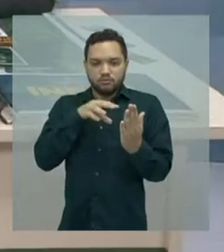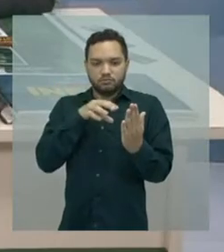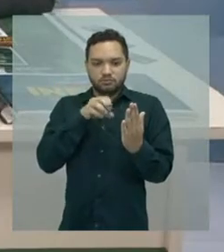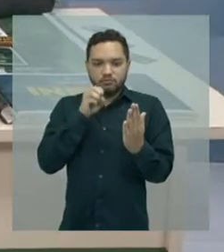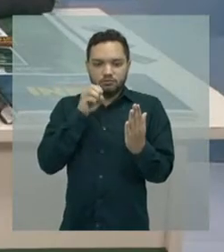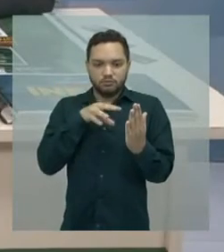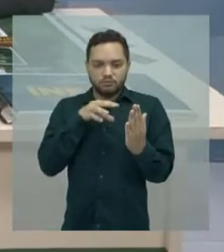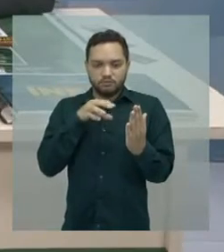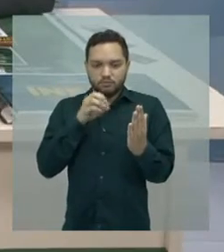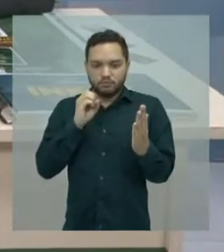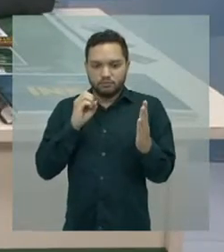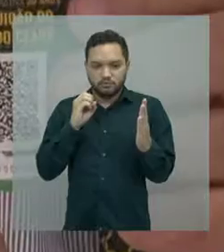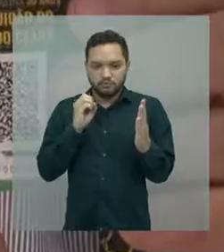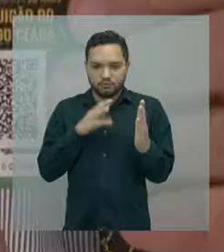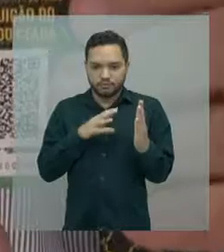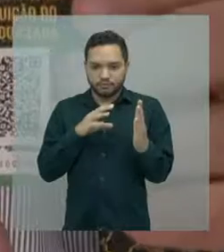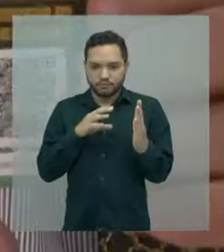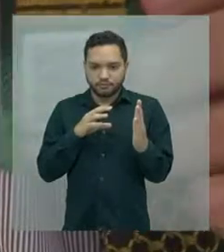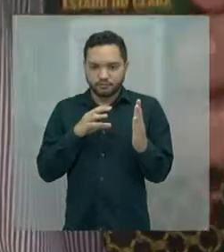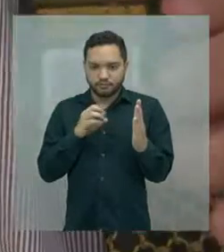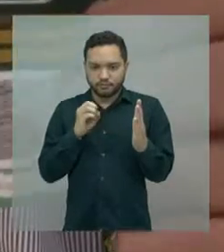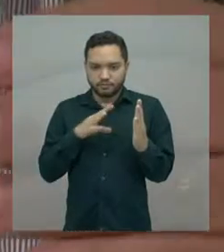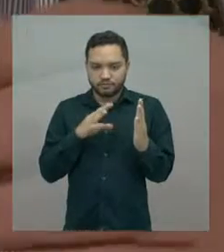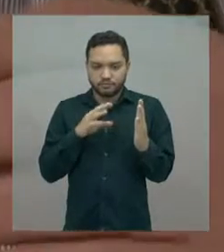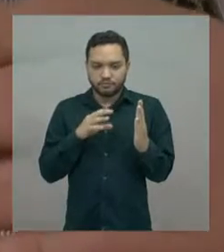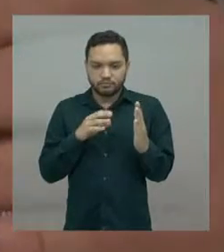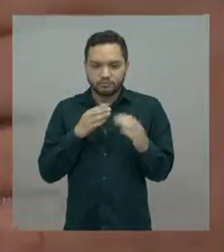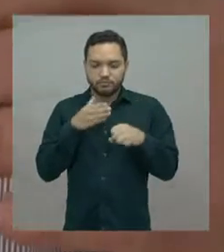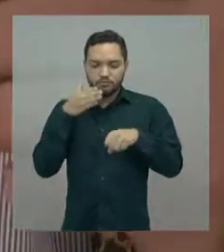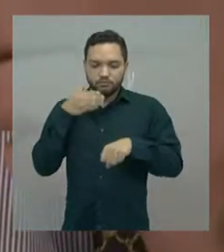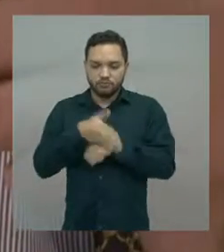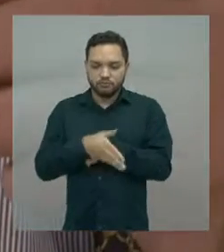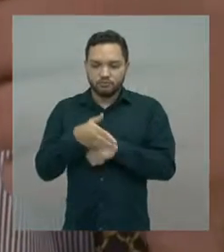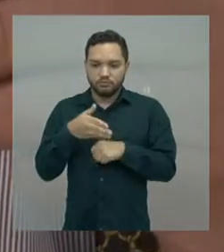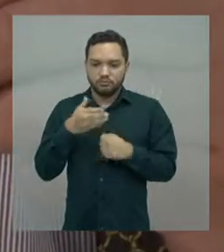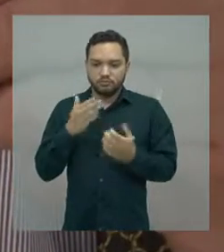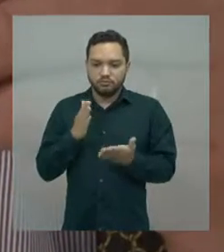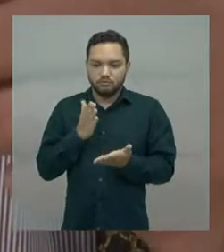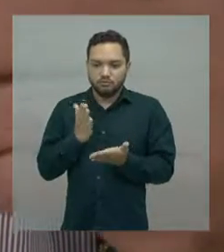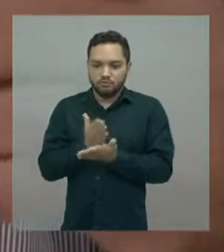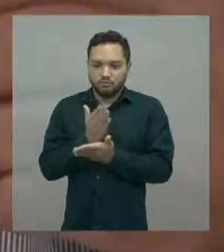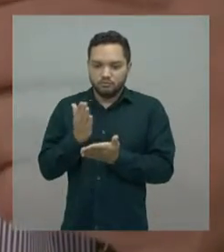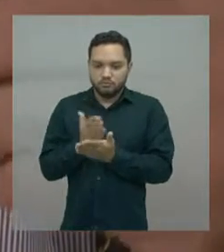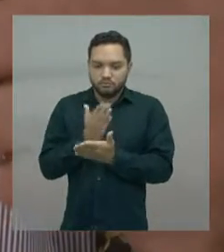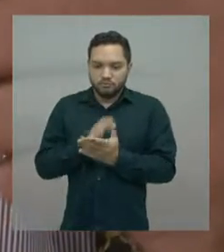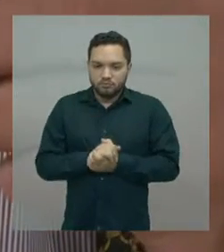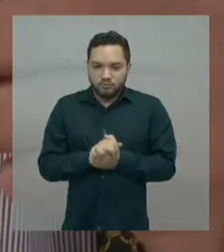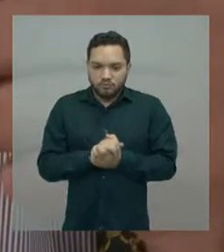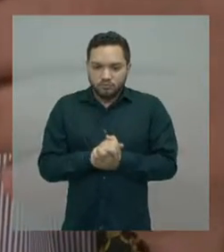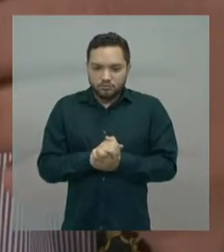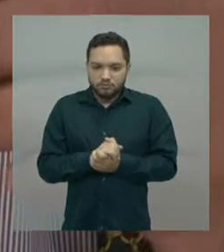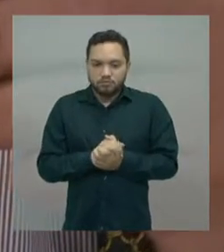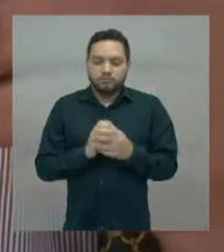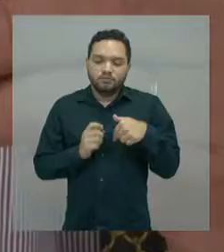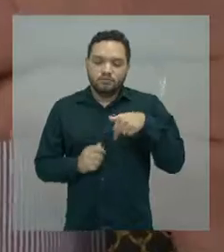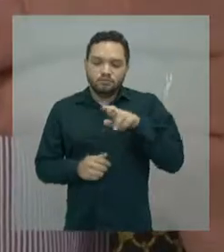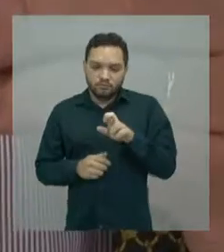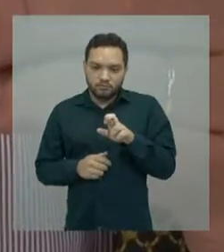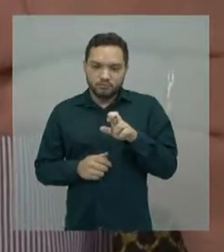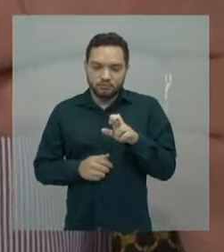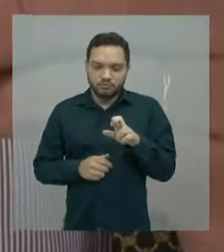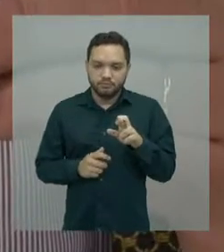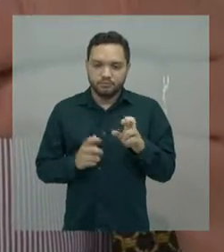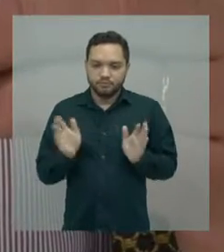né? Abre o arquivo e já entra direto na publicação. E esse é um QR Code